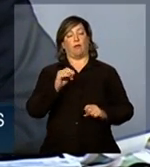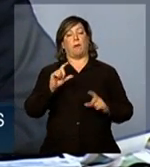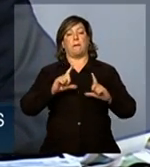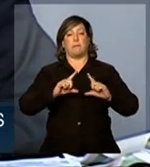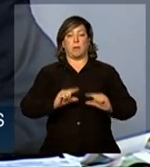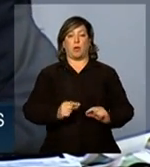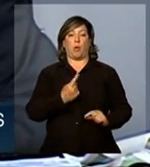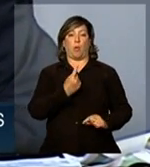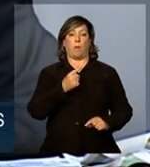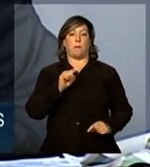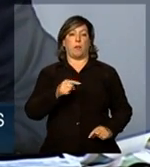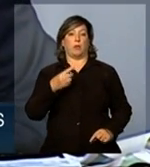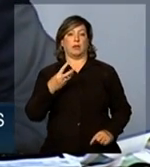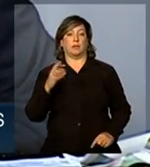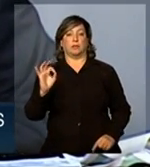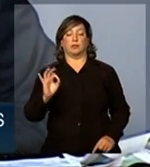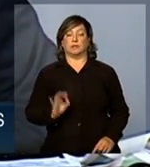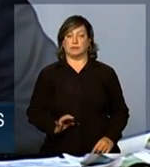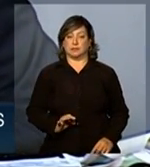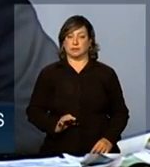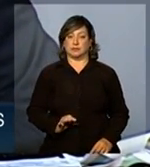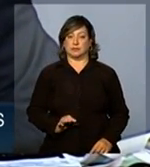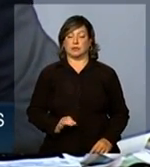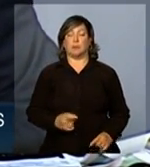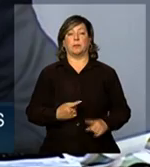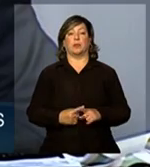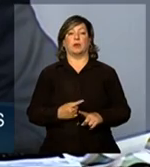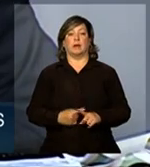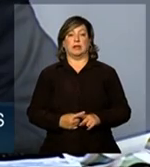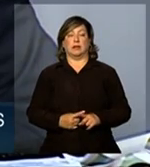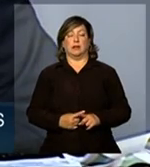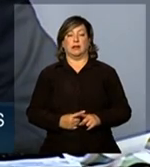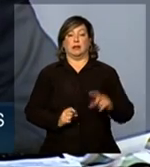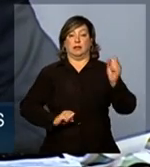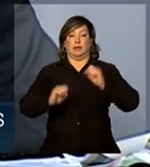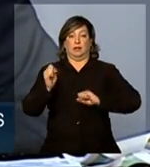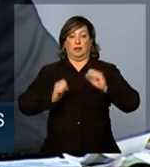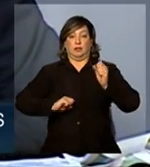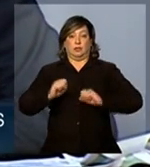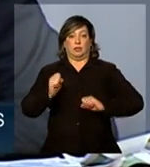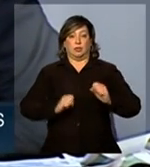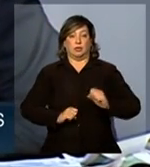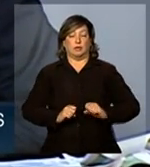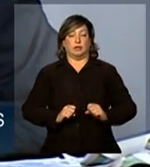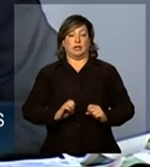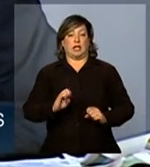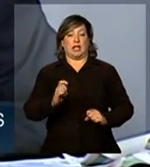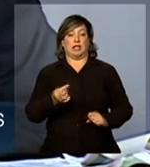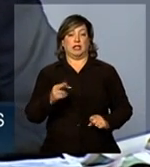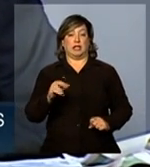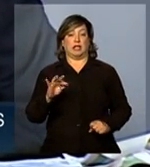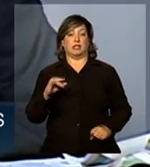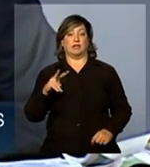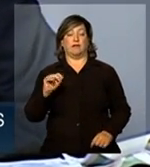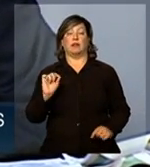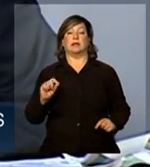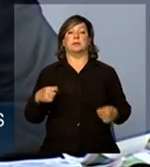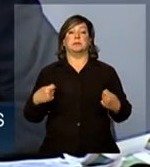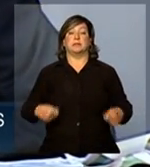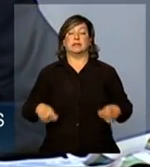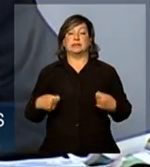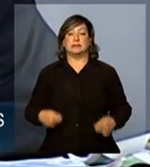foi 1,3%, porque a indústria extrativa, que depende do